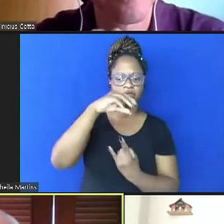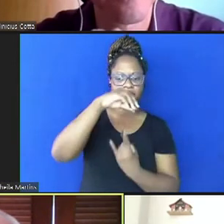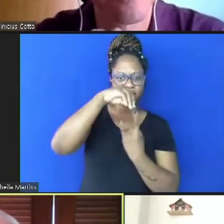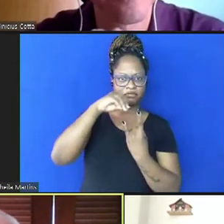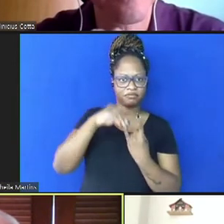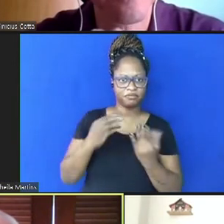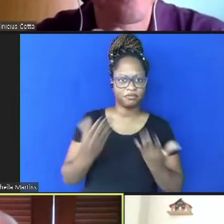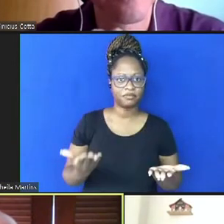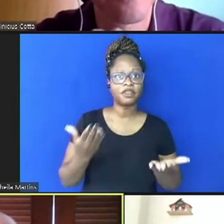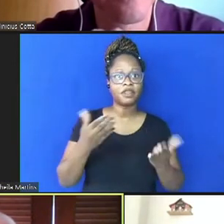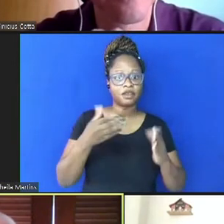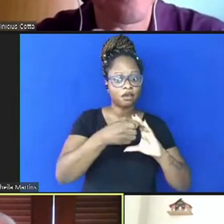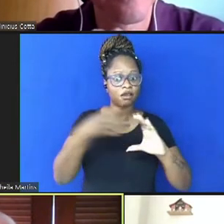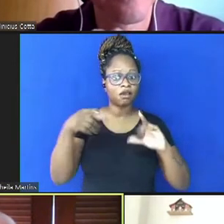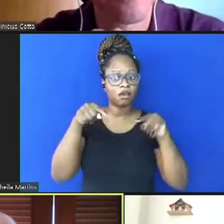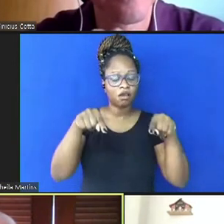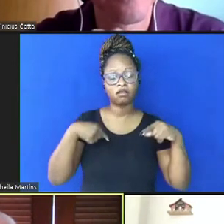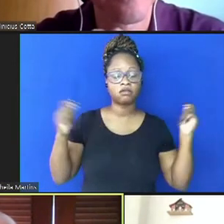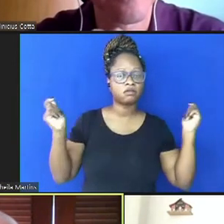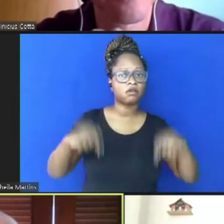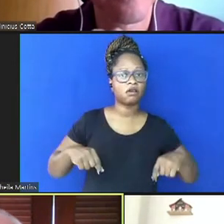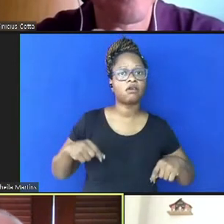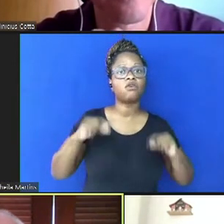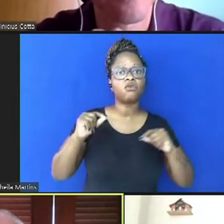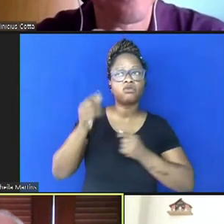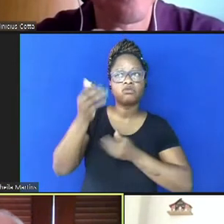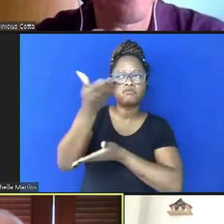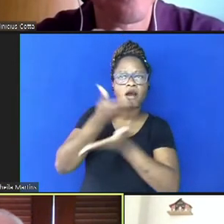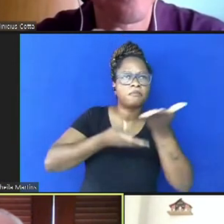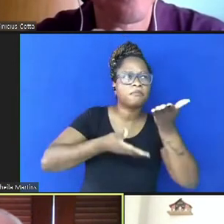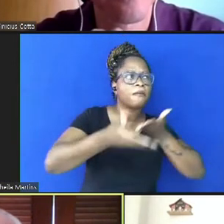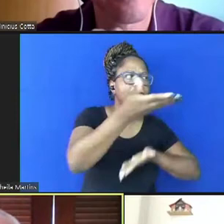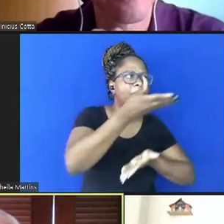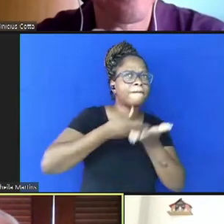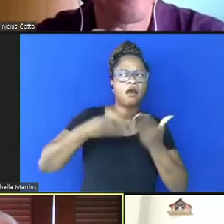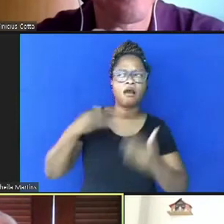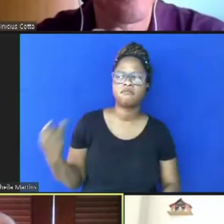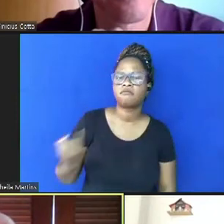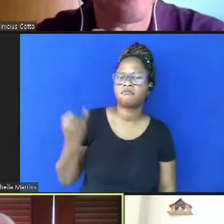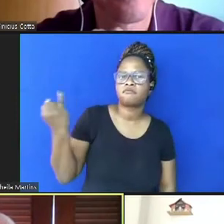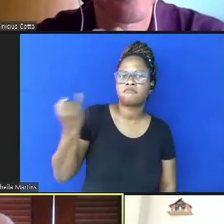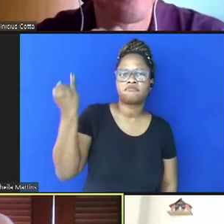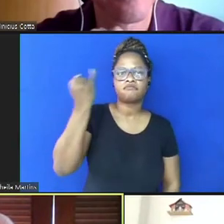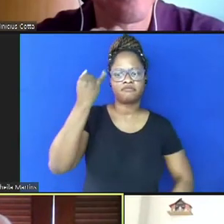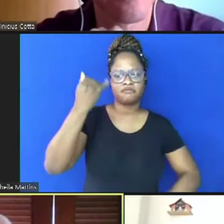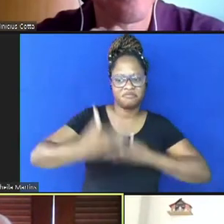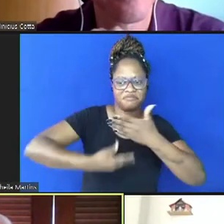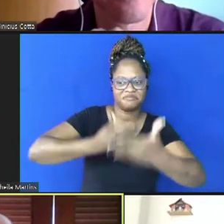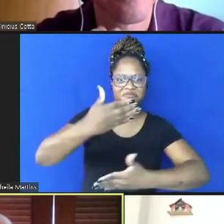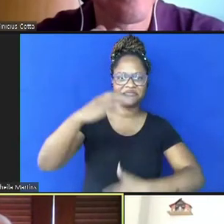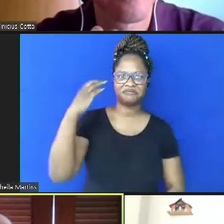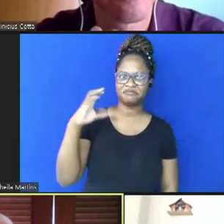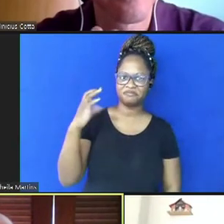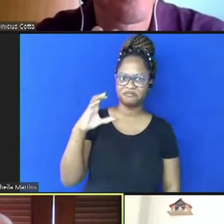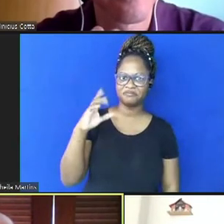essa característica da cooperação internacional, tão importante para o desenvolvimento científico